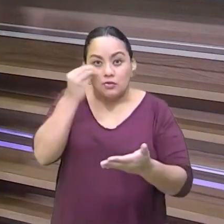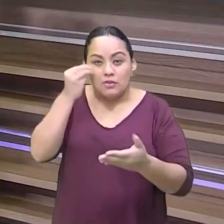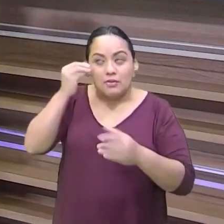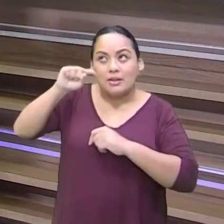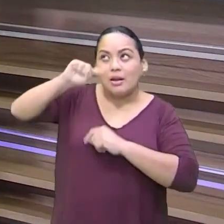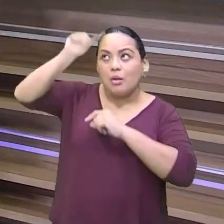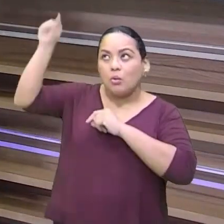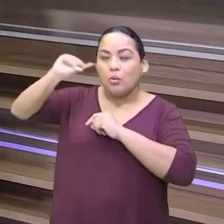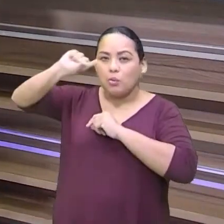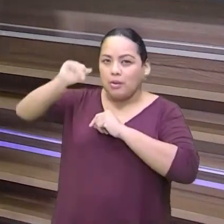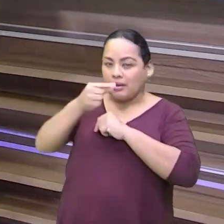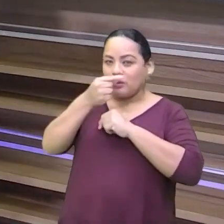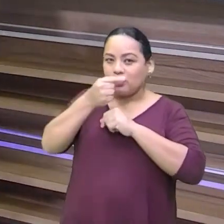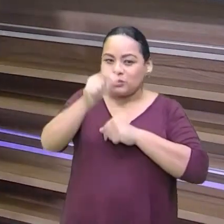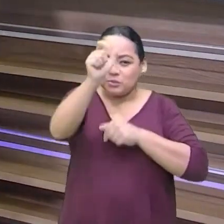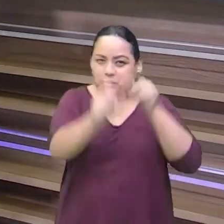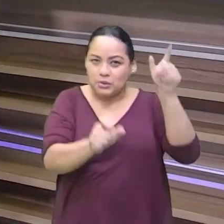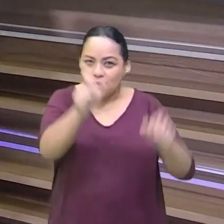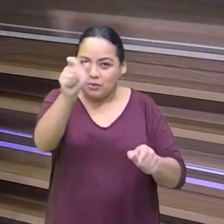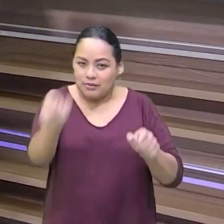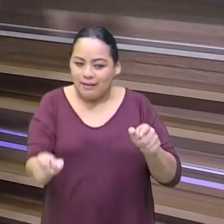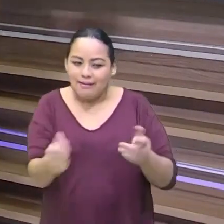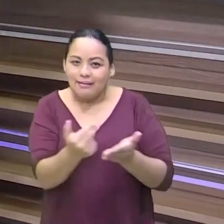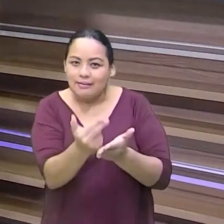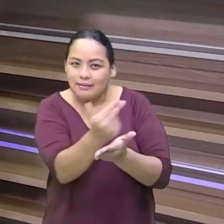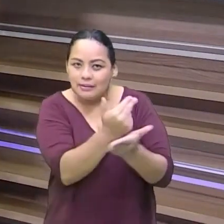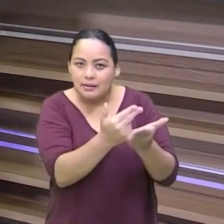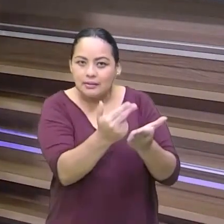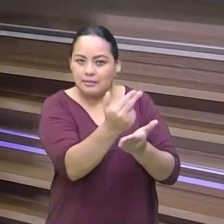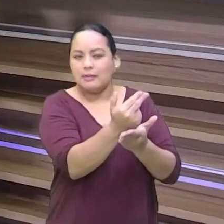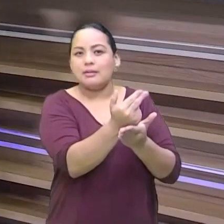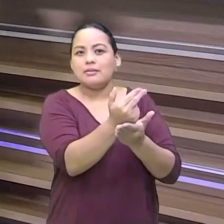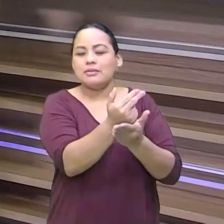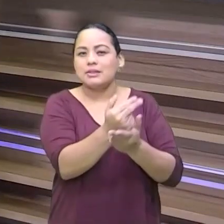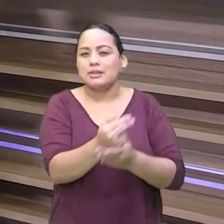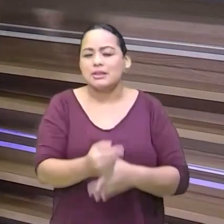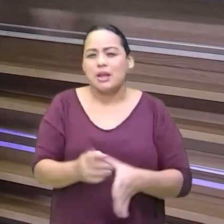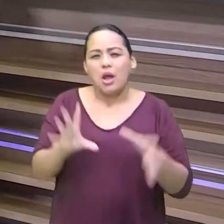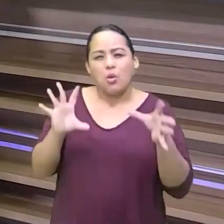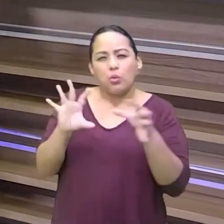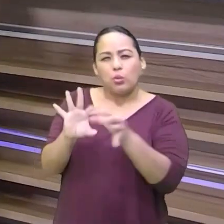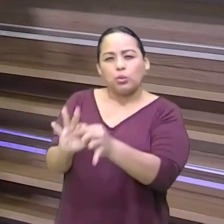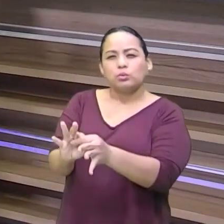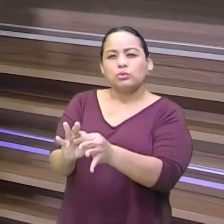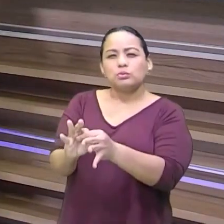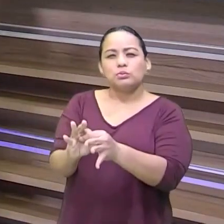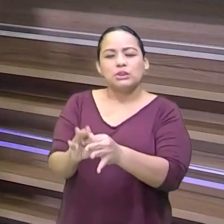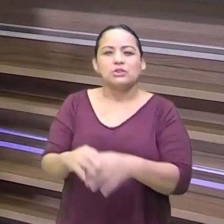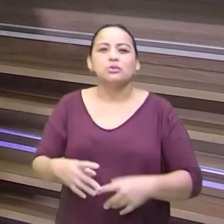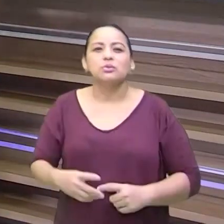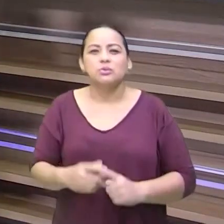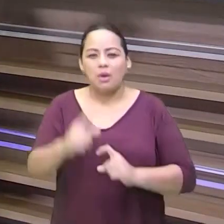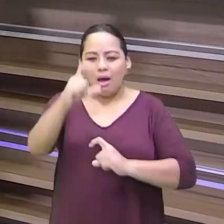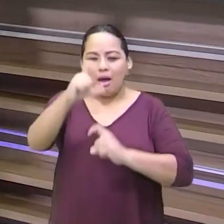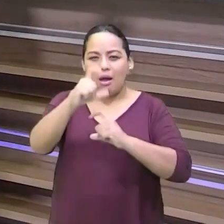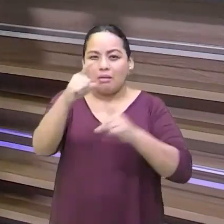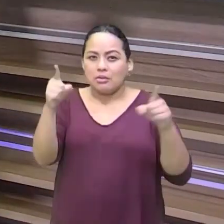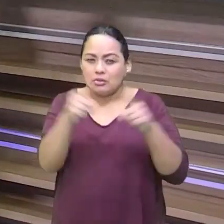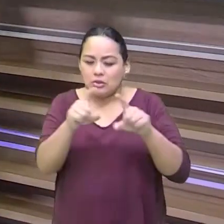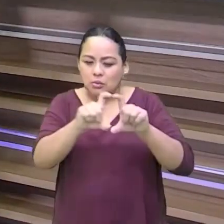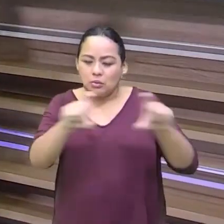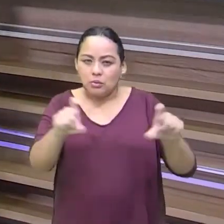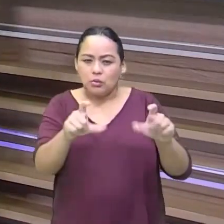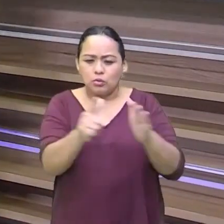balões, os personagens com o desenho e ali, né, o contexto daquela tirinha. Isso não é só no